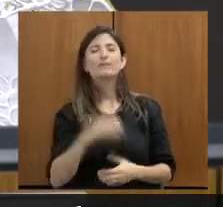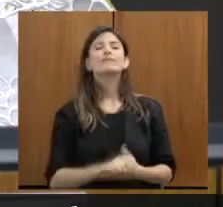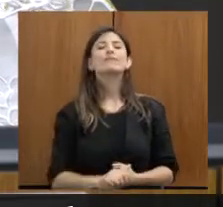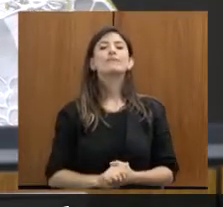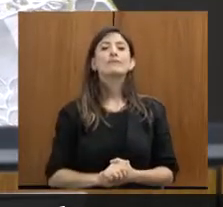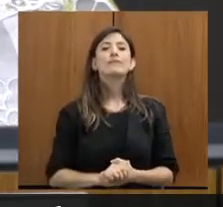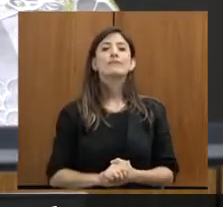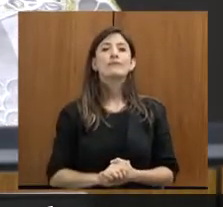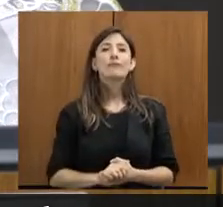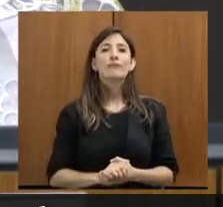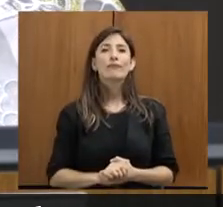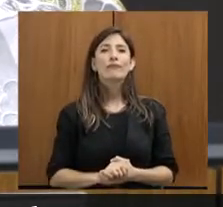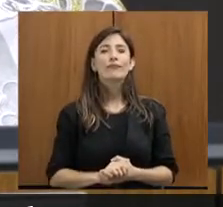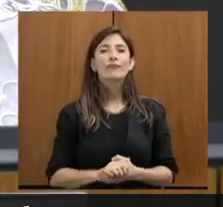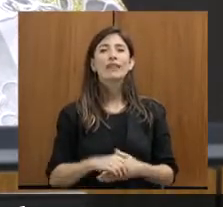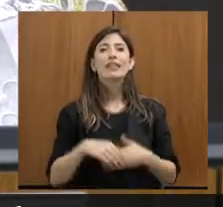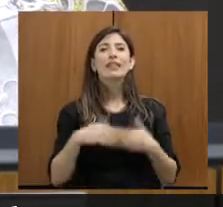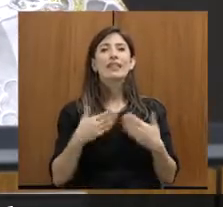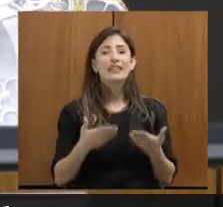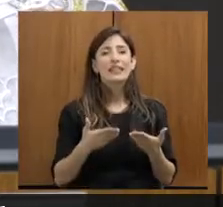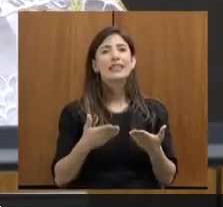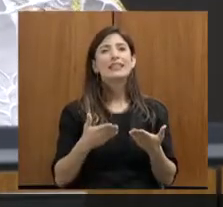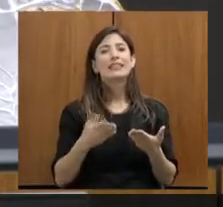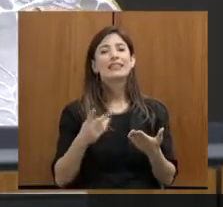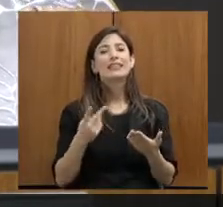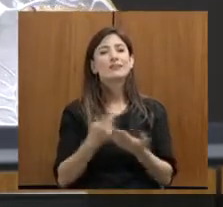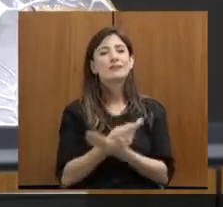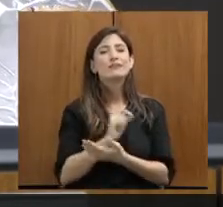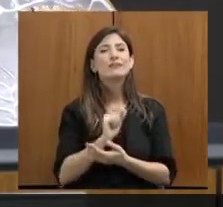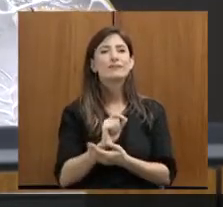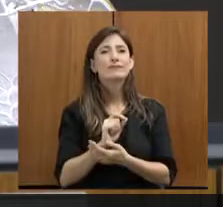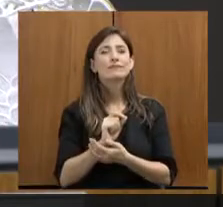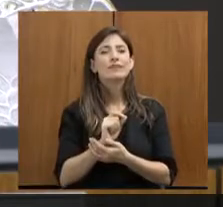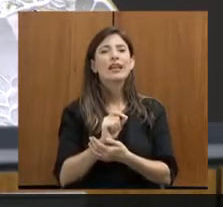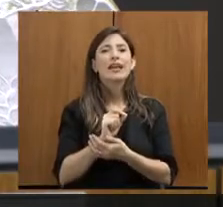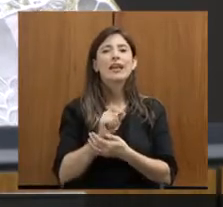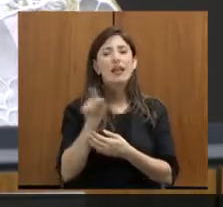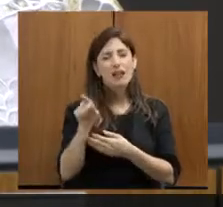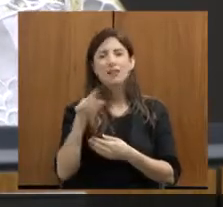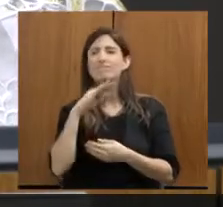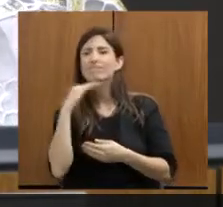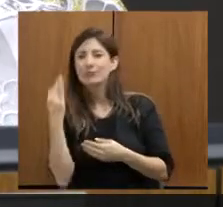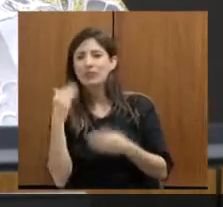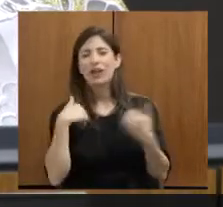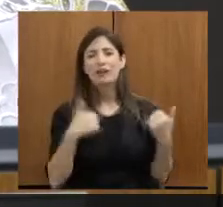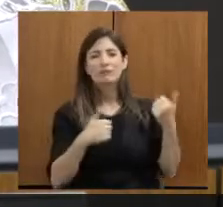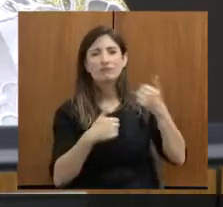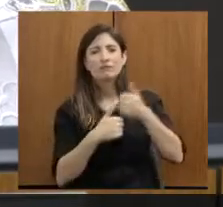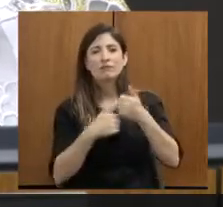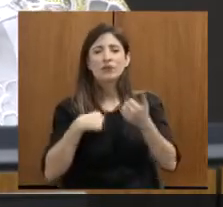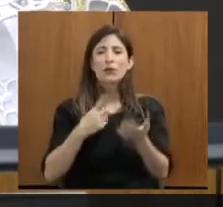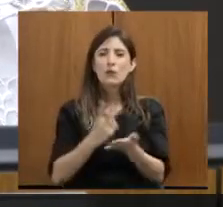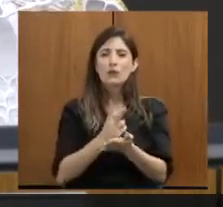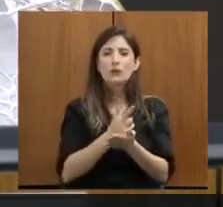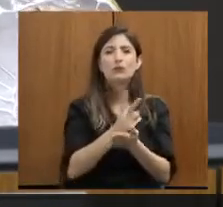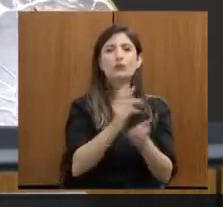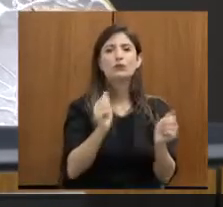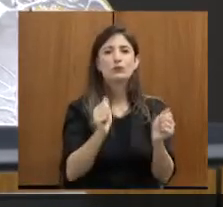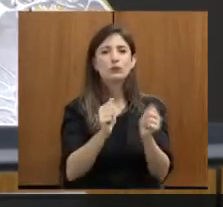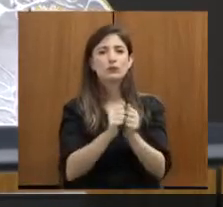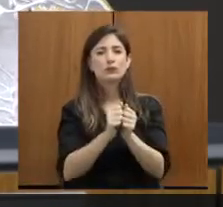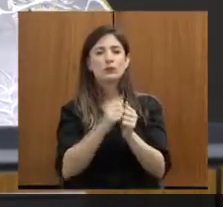pela perca dele falecimento eu dou continuidade com o meu zelador hoje